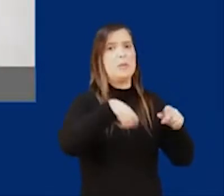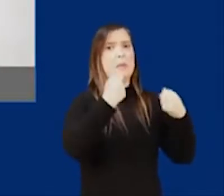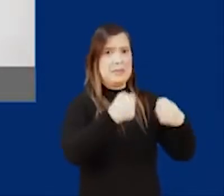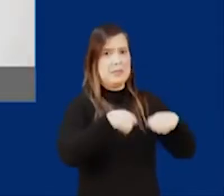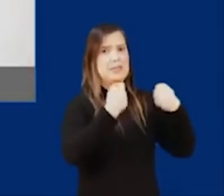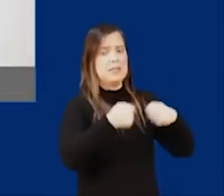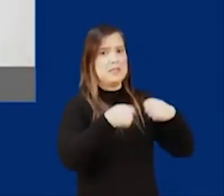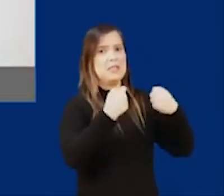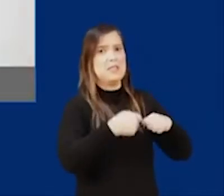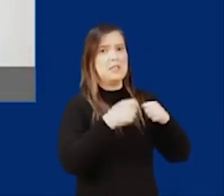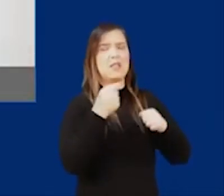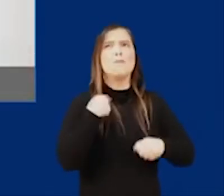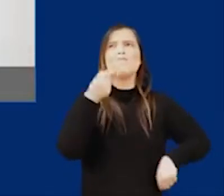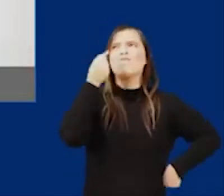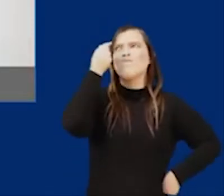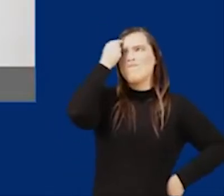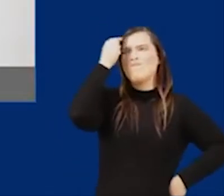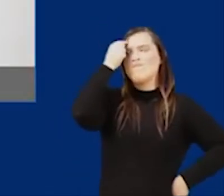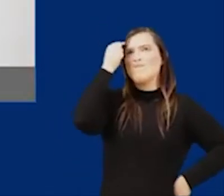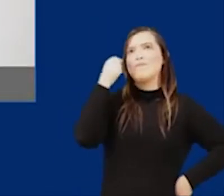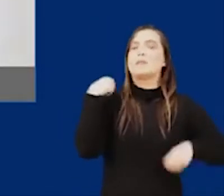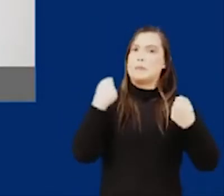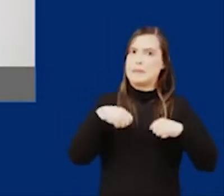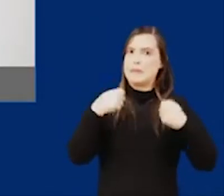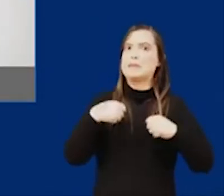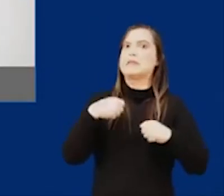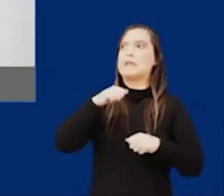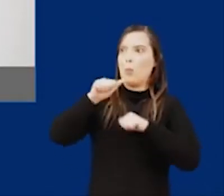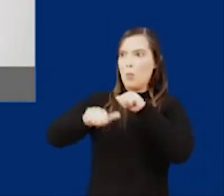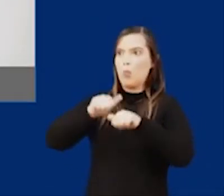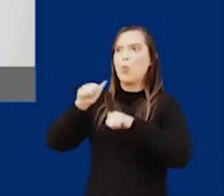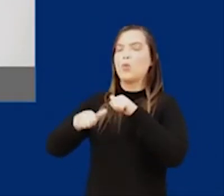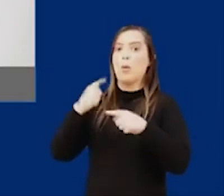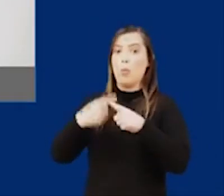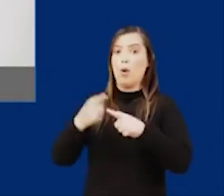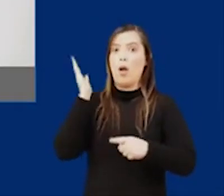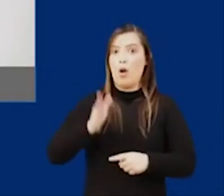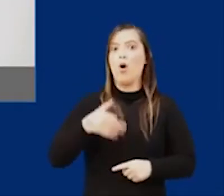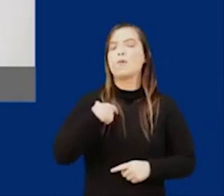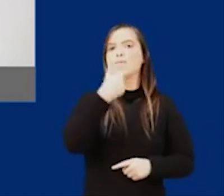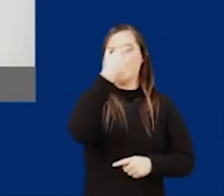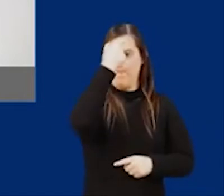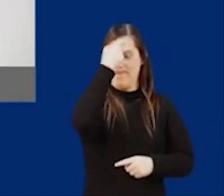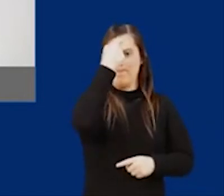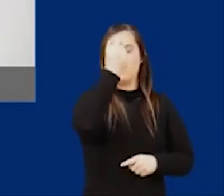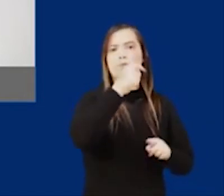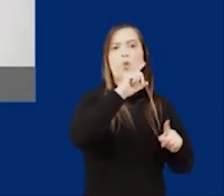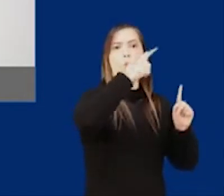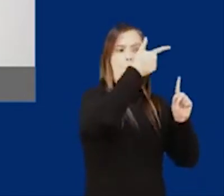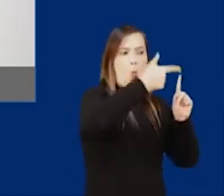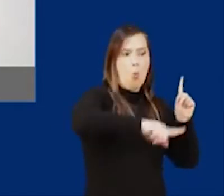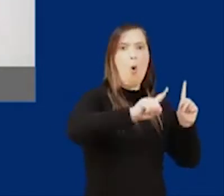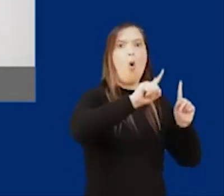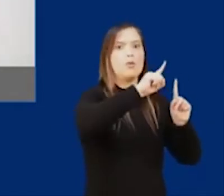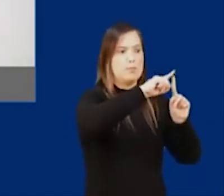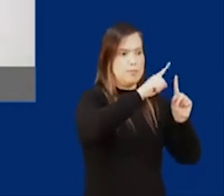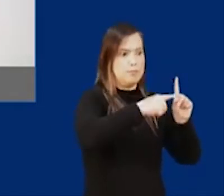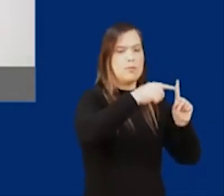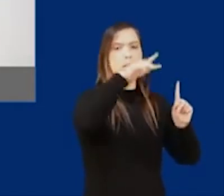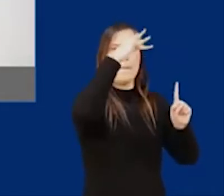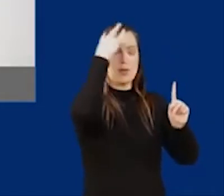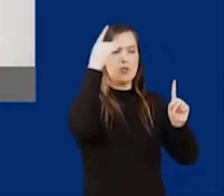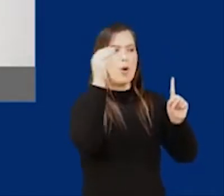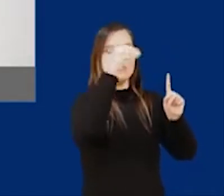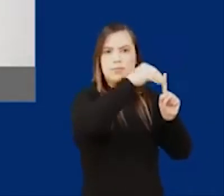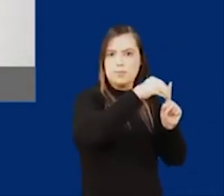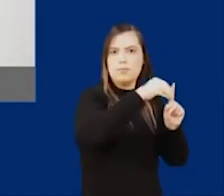precise recalcular a rota para ser consciente na cocriação de outro ser, junto com outras